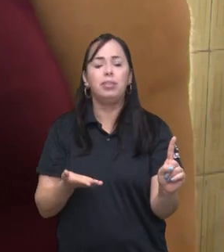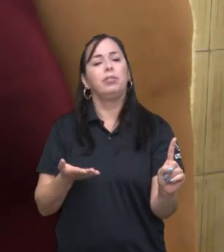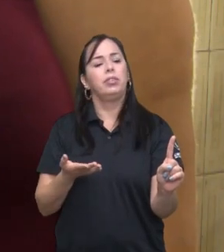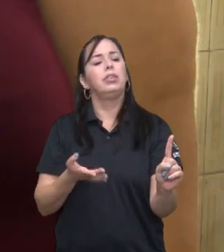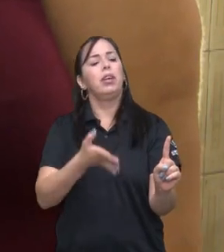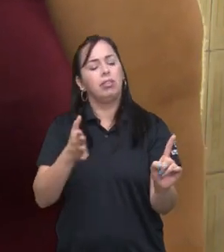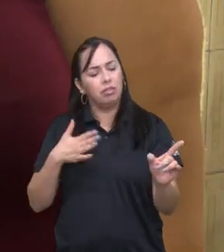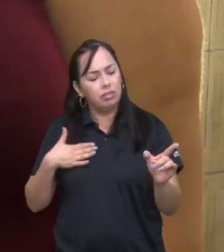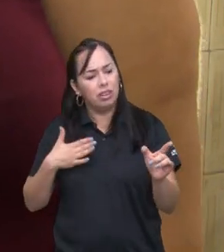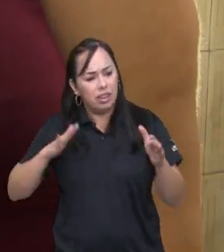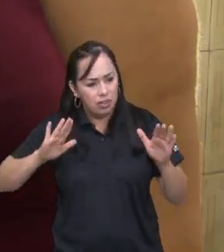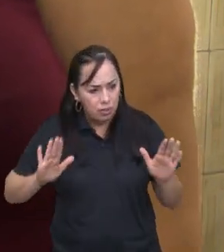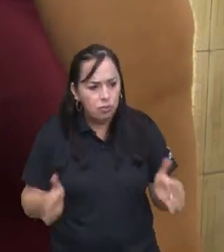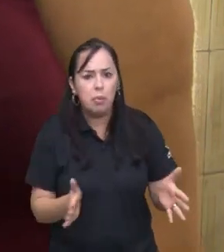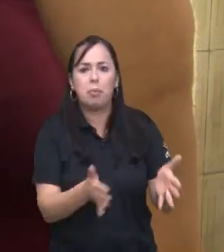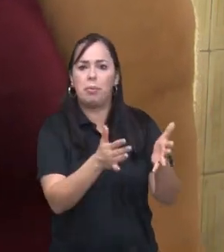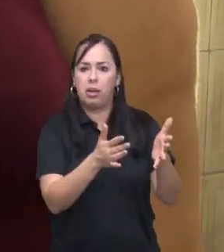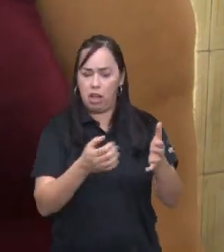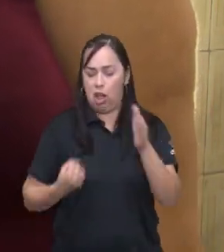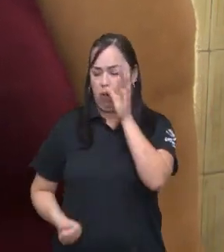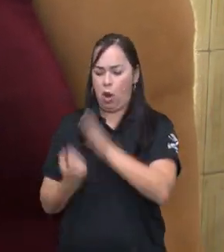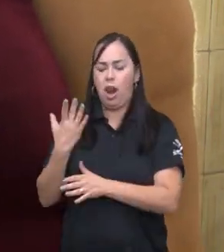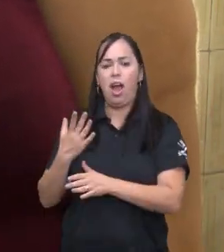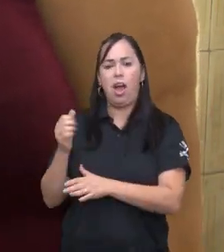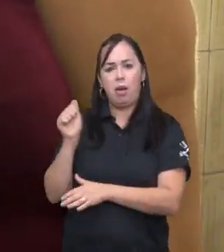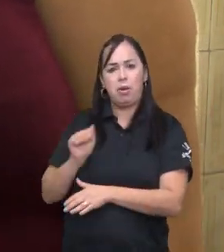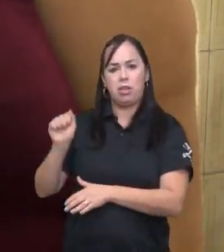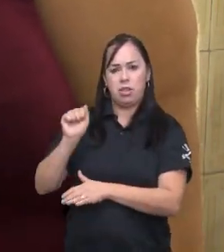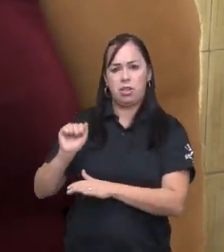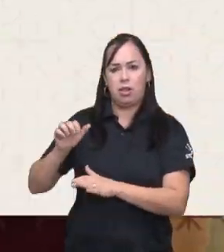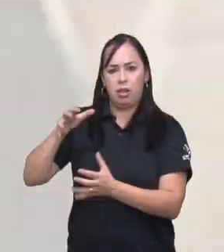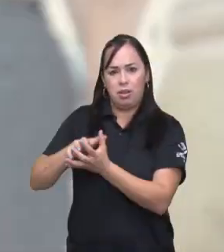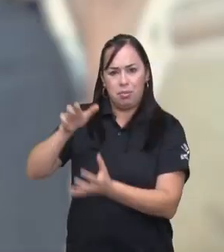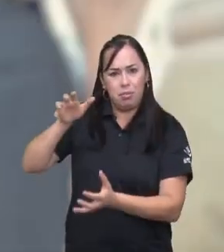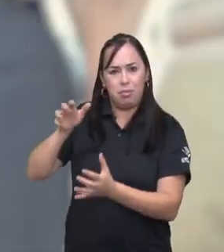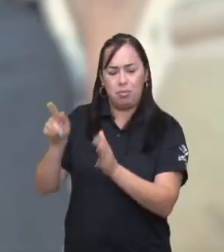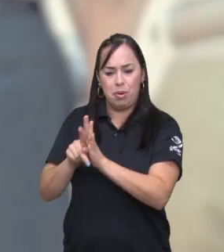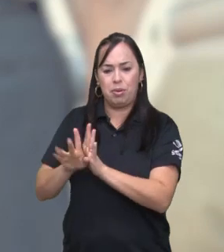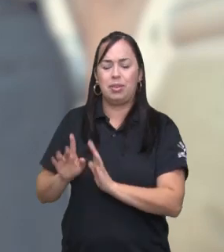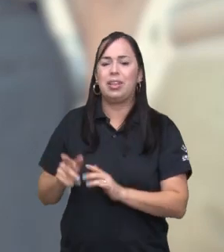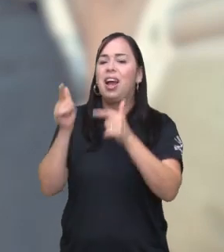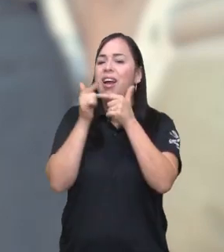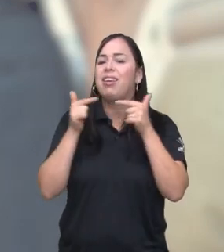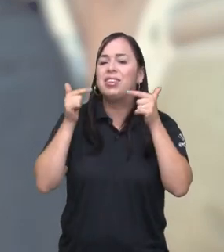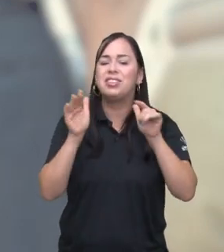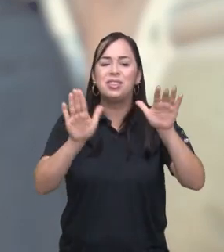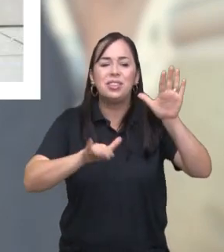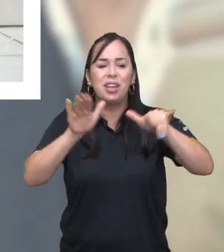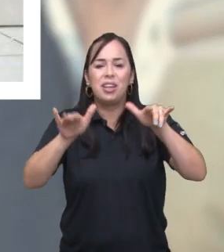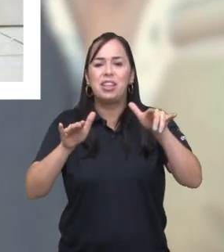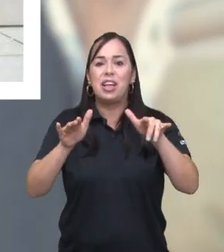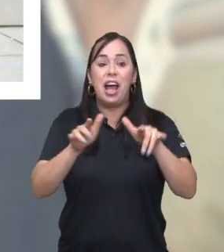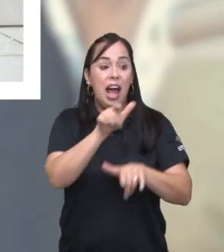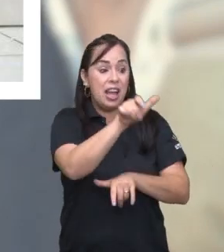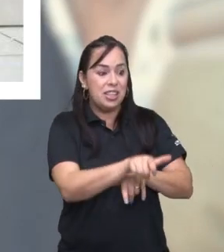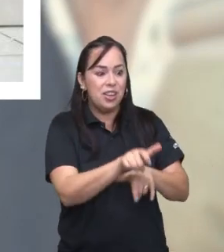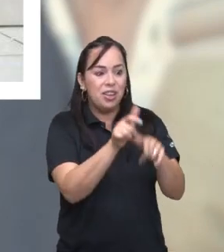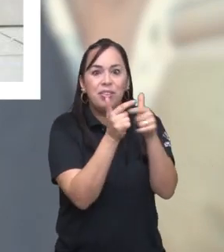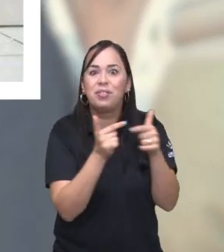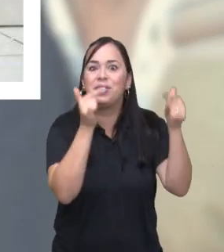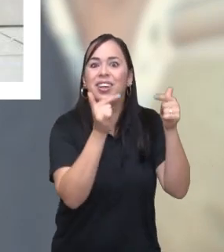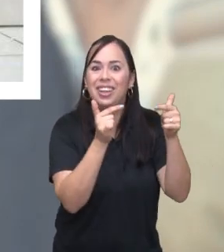era tudo muito triste. Eu falei, eu vou montar. Montei e trouxe todos. Nossa, daí era aquela alegria, quantas pessoas sarou, passou a andar